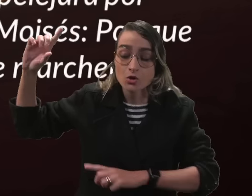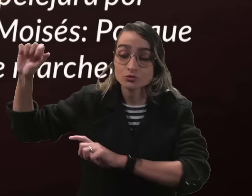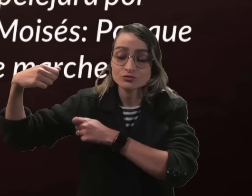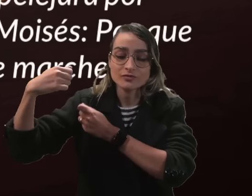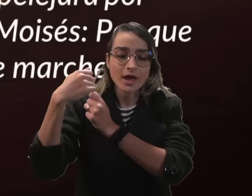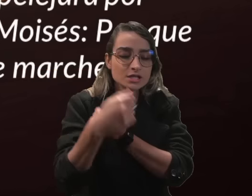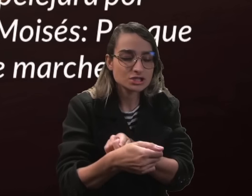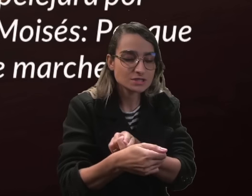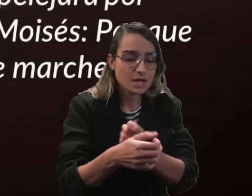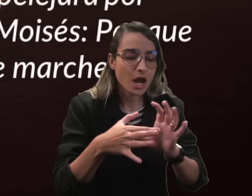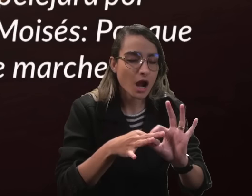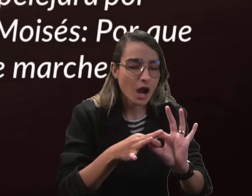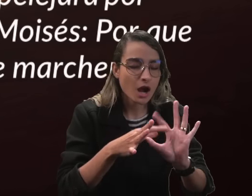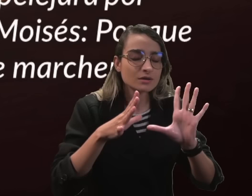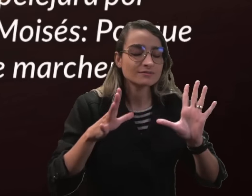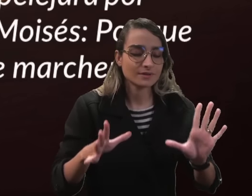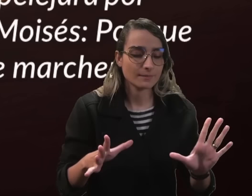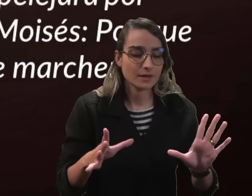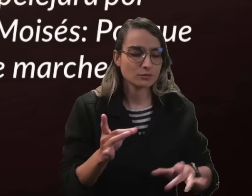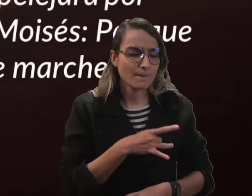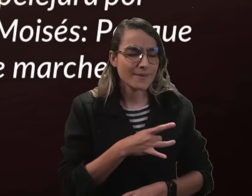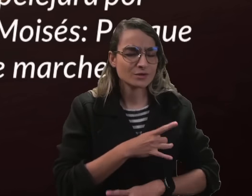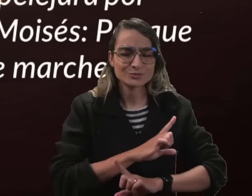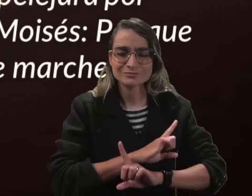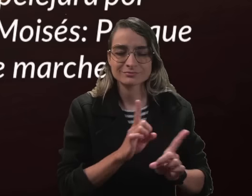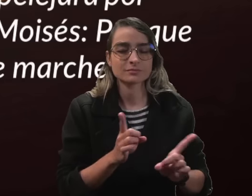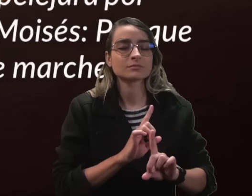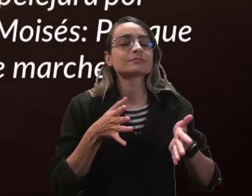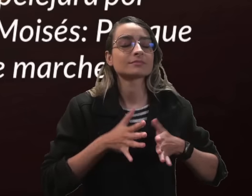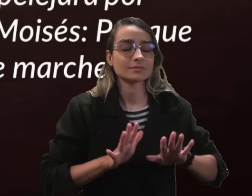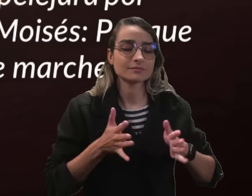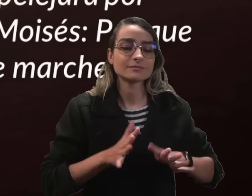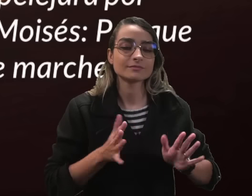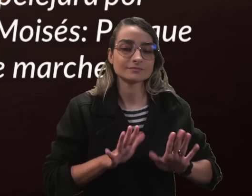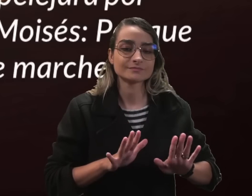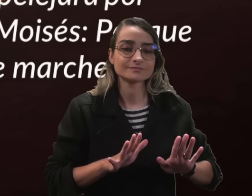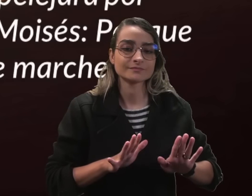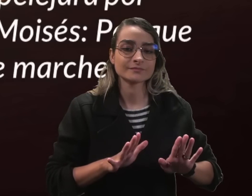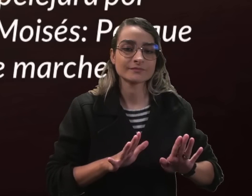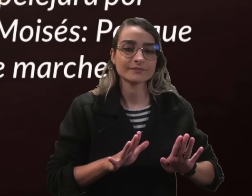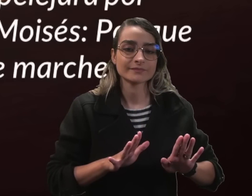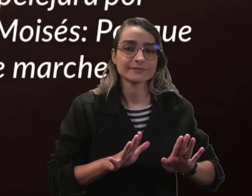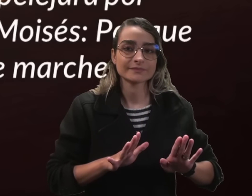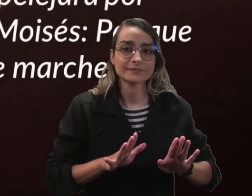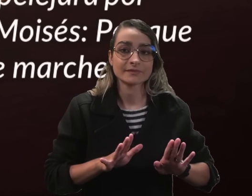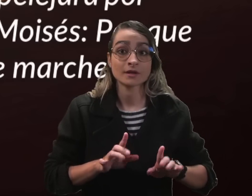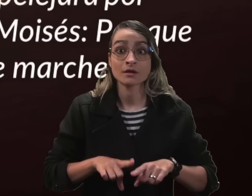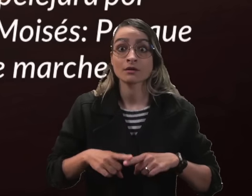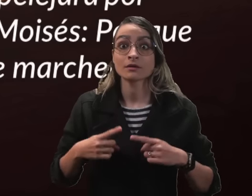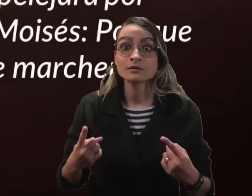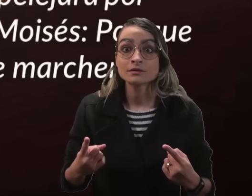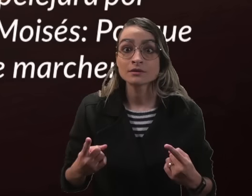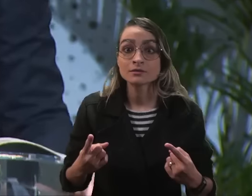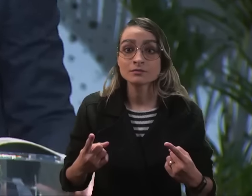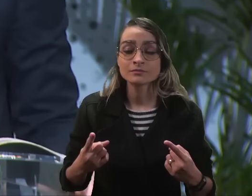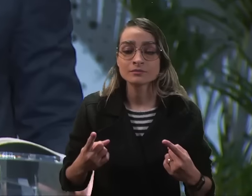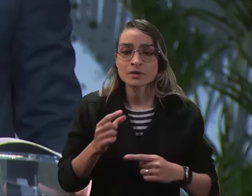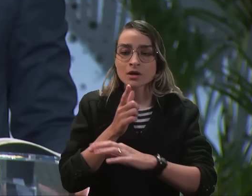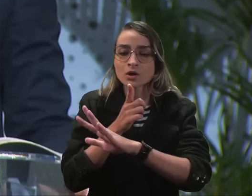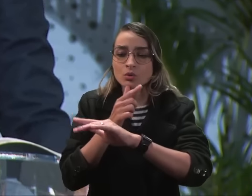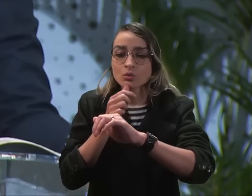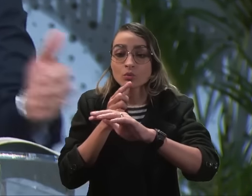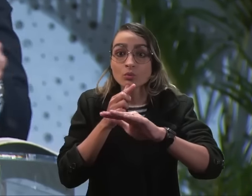lá no mar vermelho que o mar se abriu e Deus os libertou e